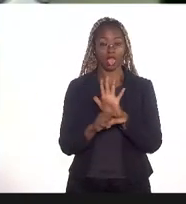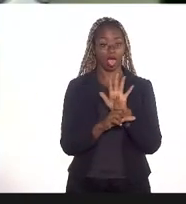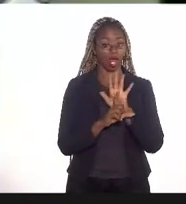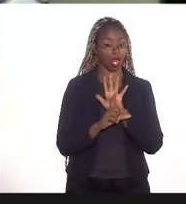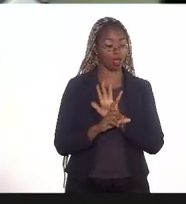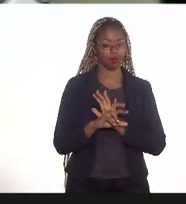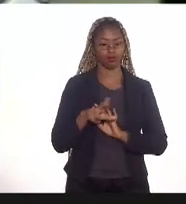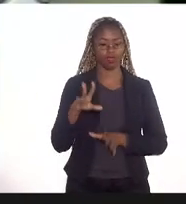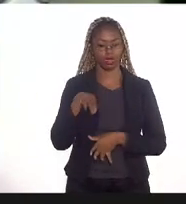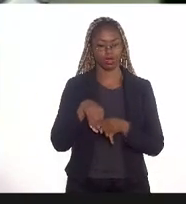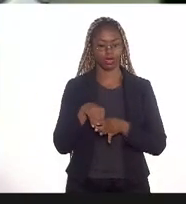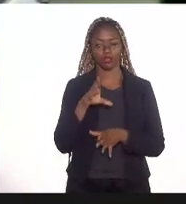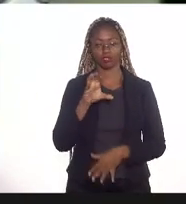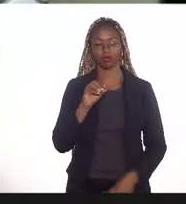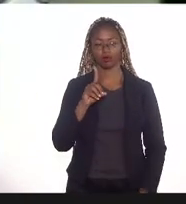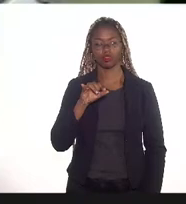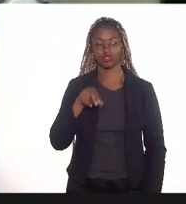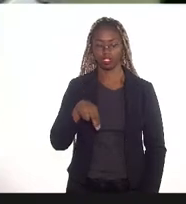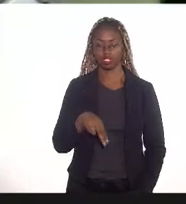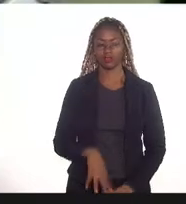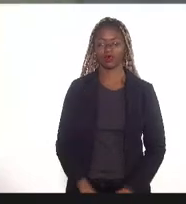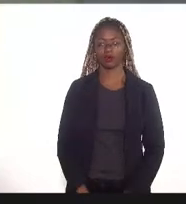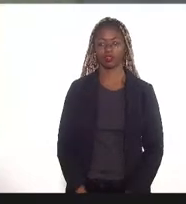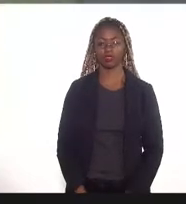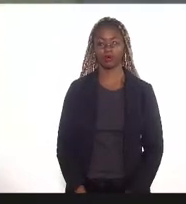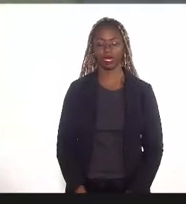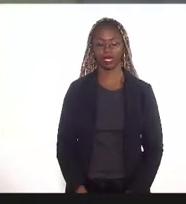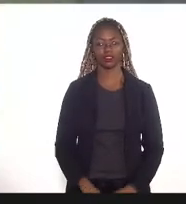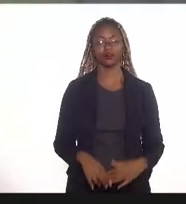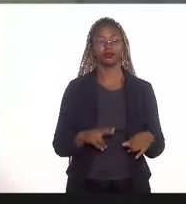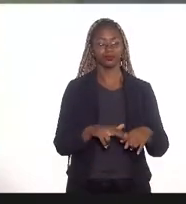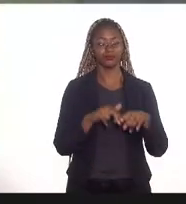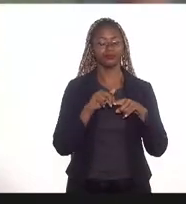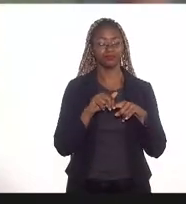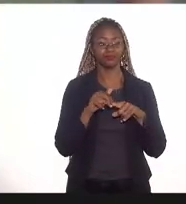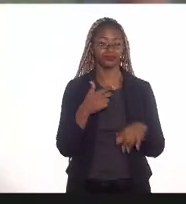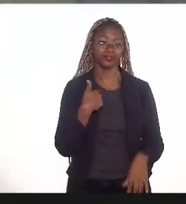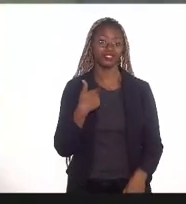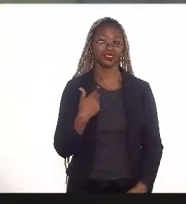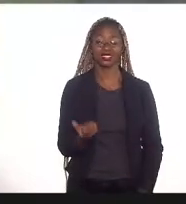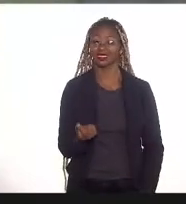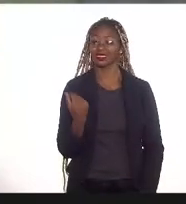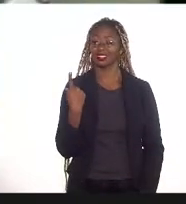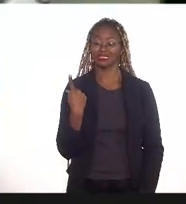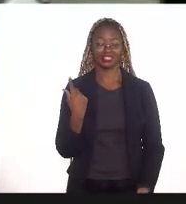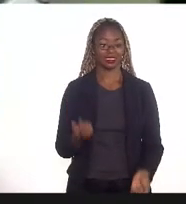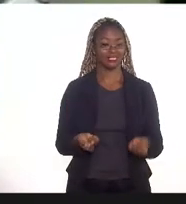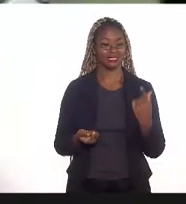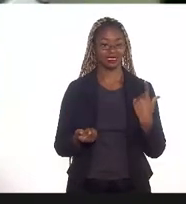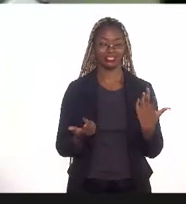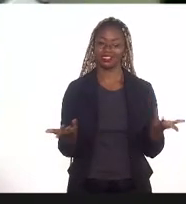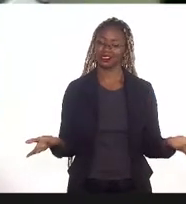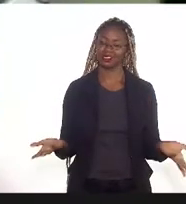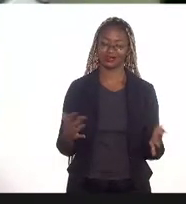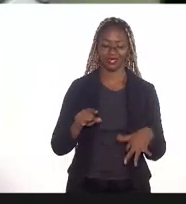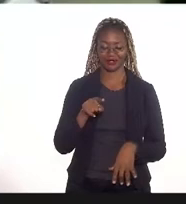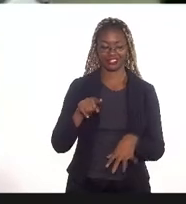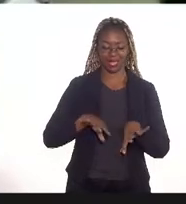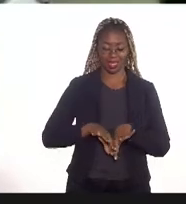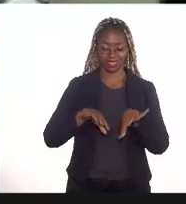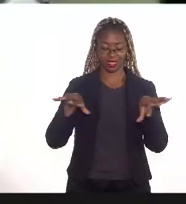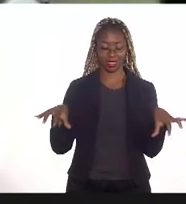questão interna da CODIM. Por isso que eu estava estranhando, você ter duas comissões distintas, né?